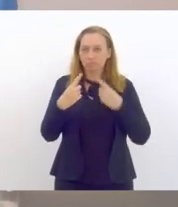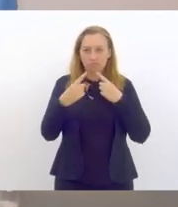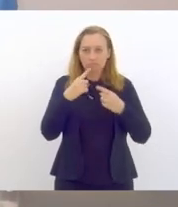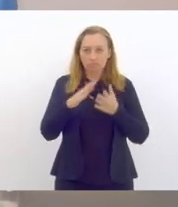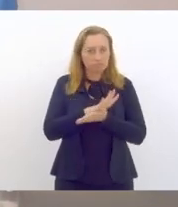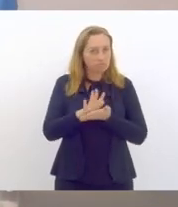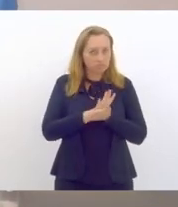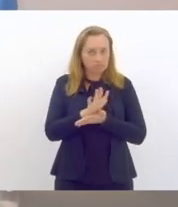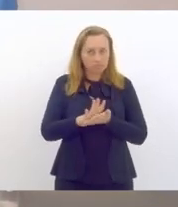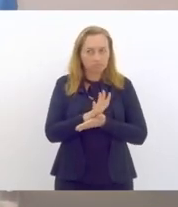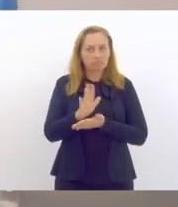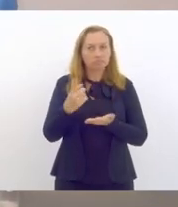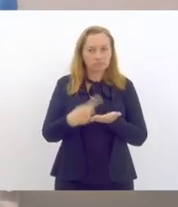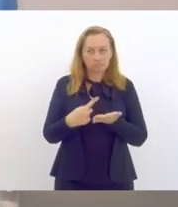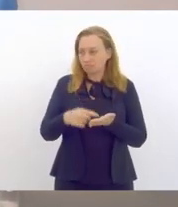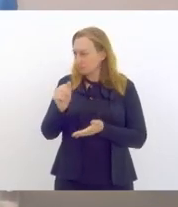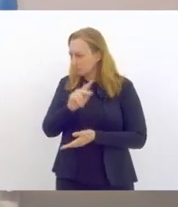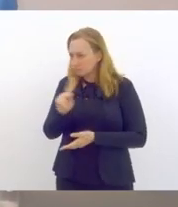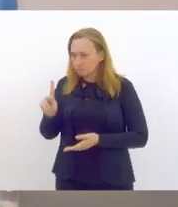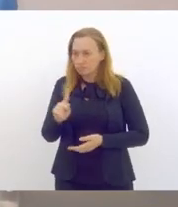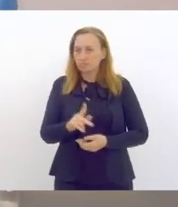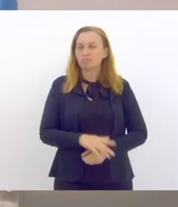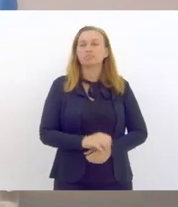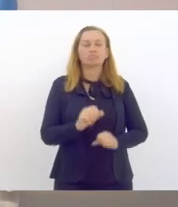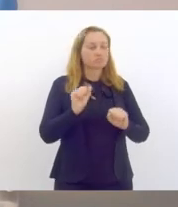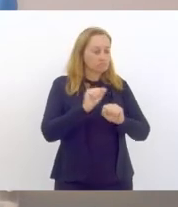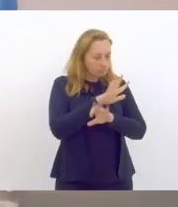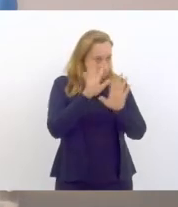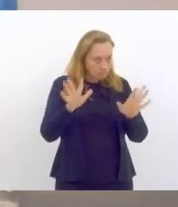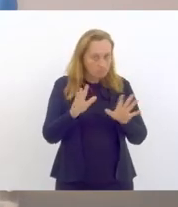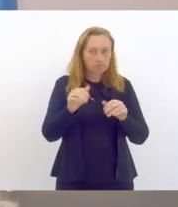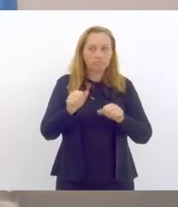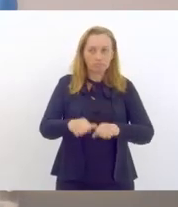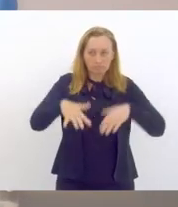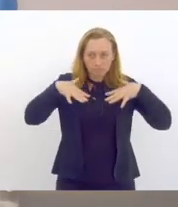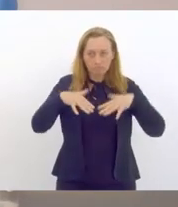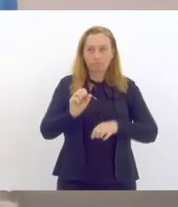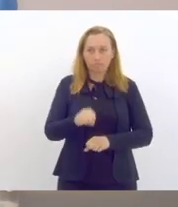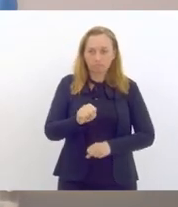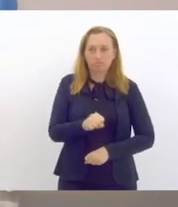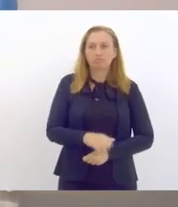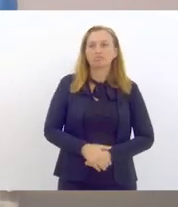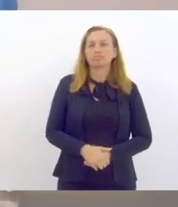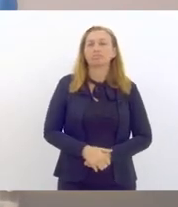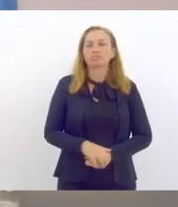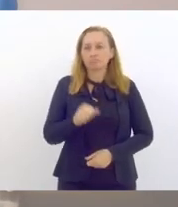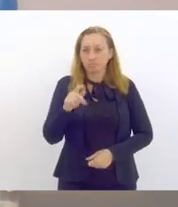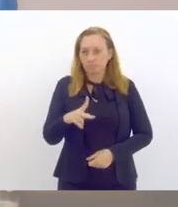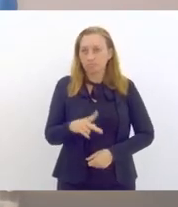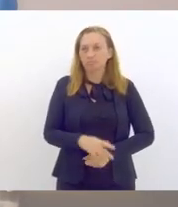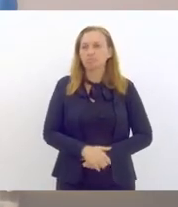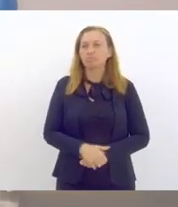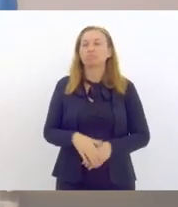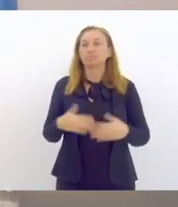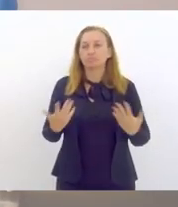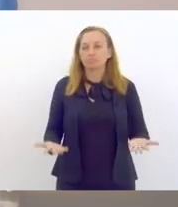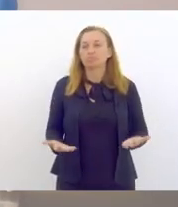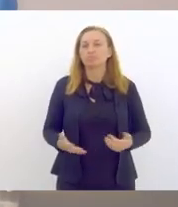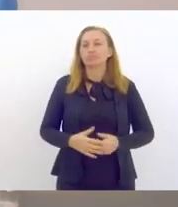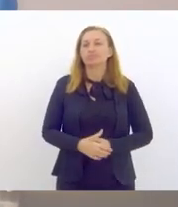dica acordado assim Claro plenário sim Ok então